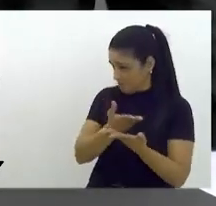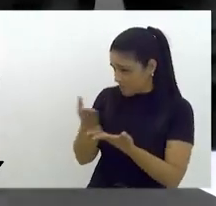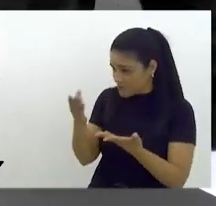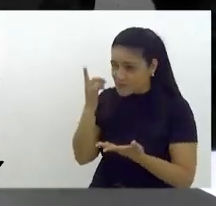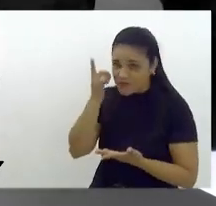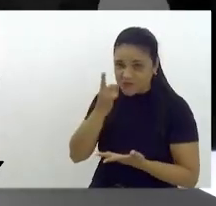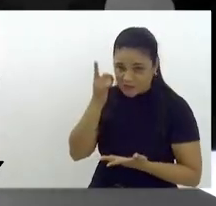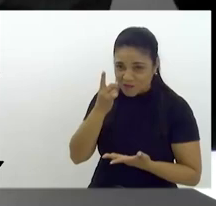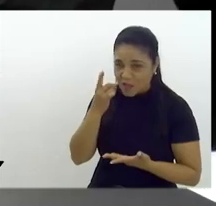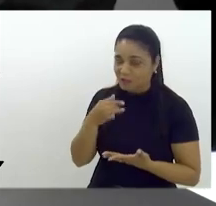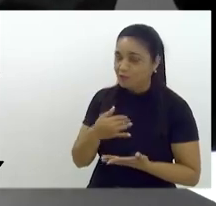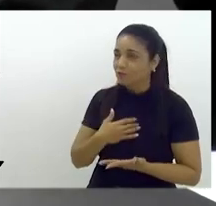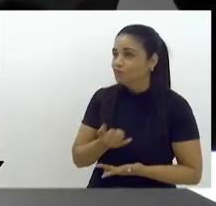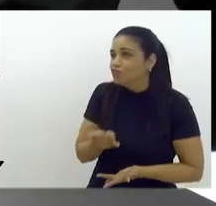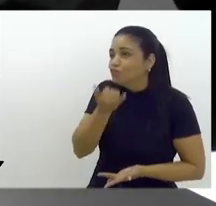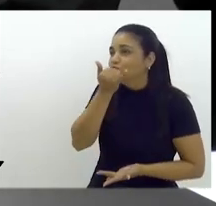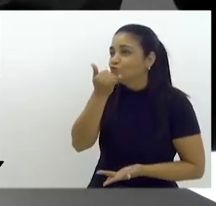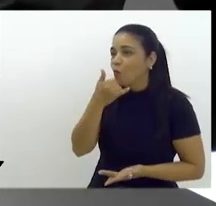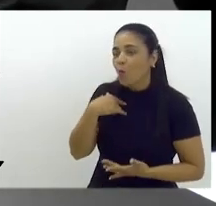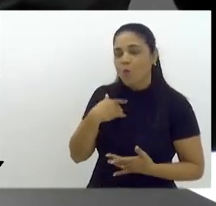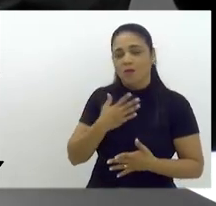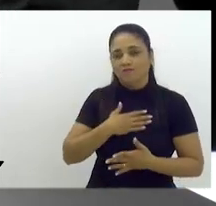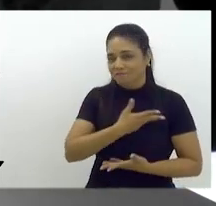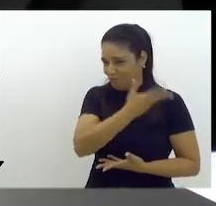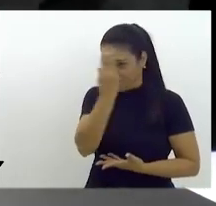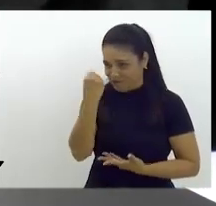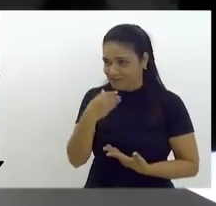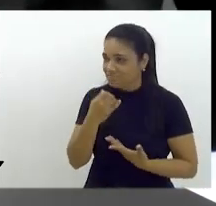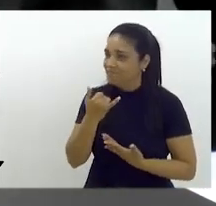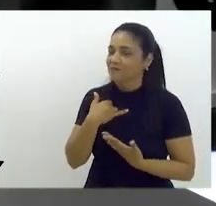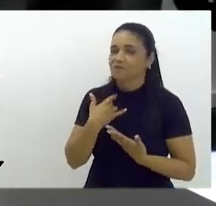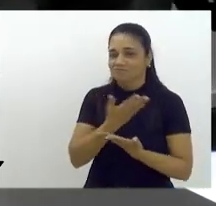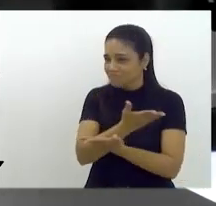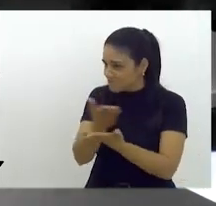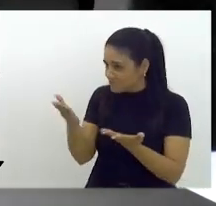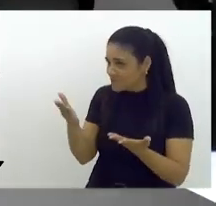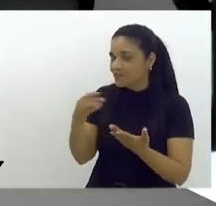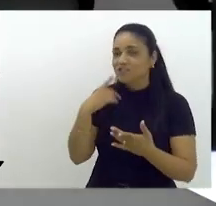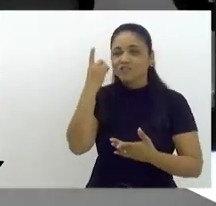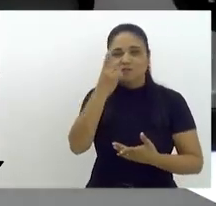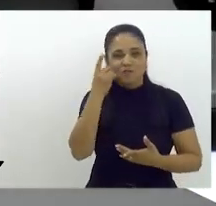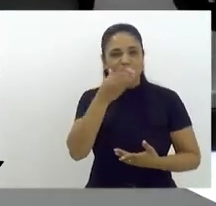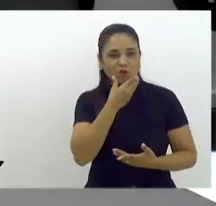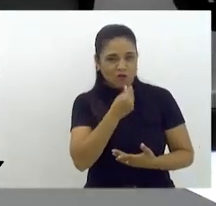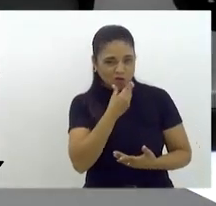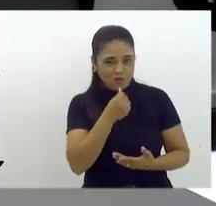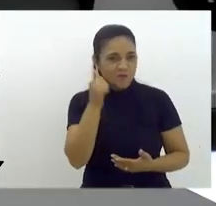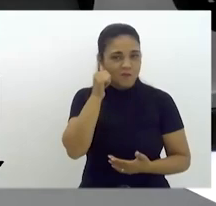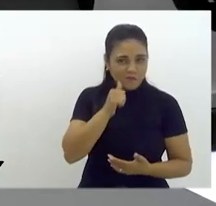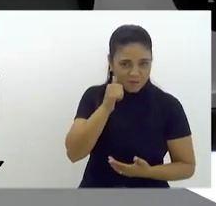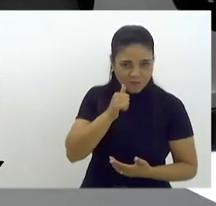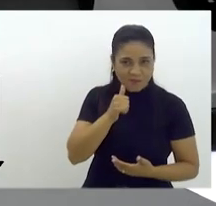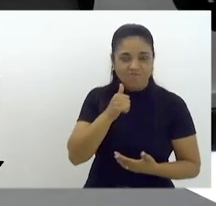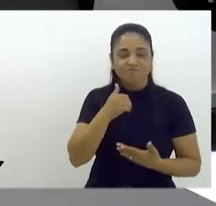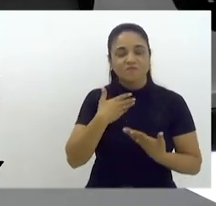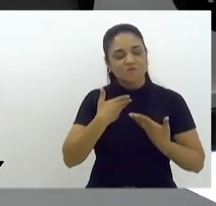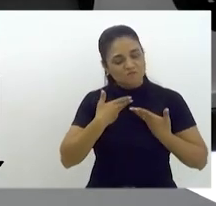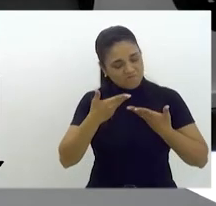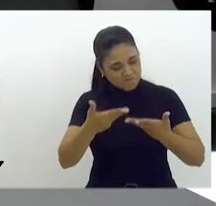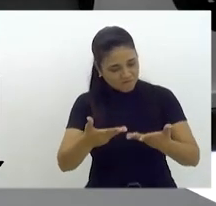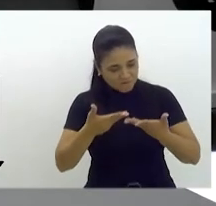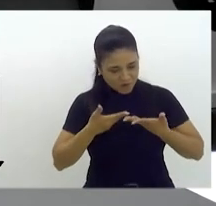Desculpa eu não sou boa de protocolo e o deputado também muito obrigada por estar aqui me convidarem